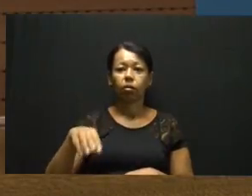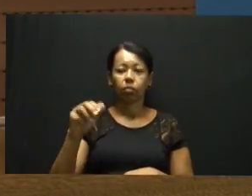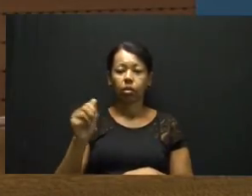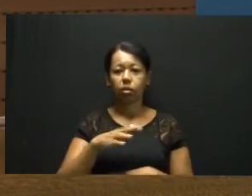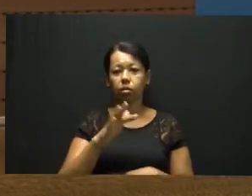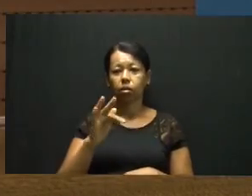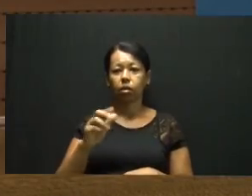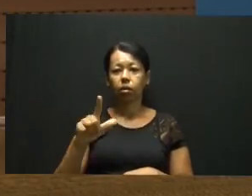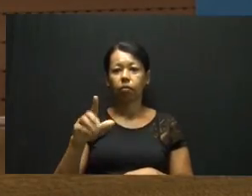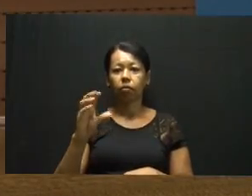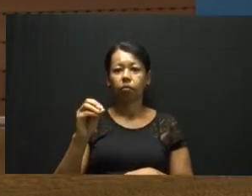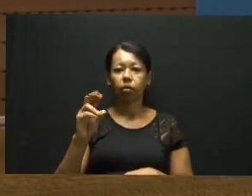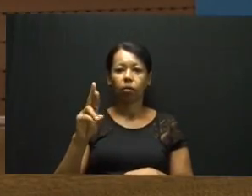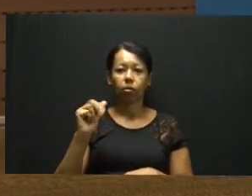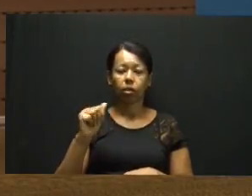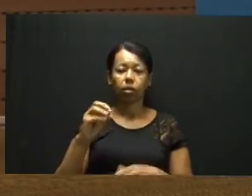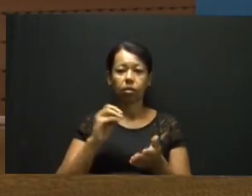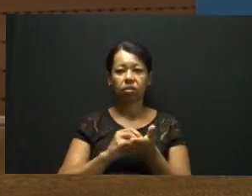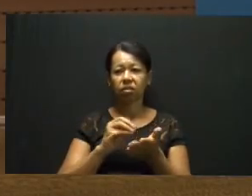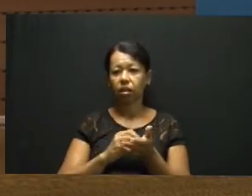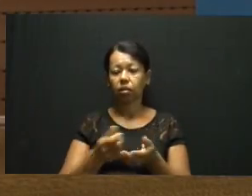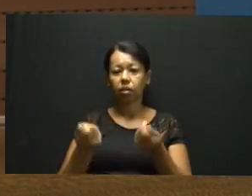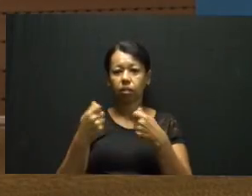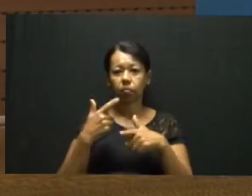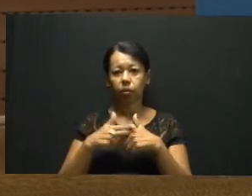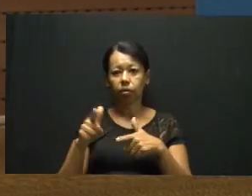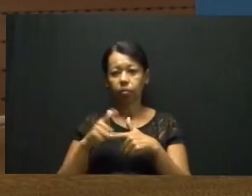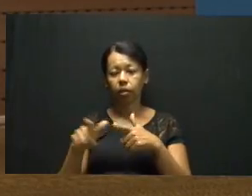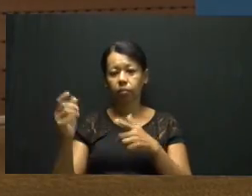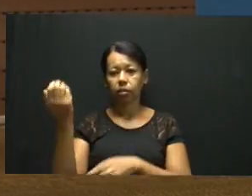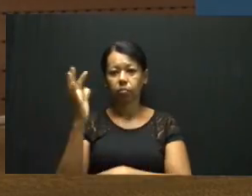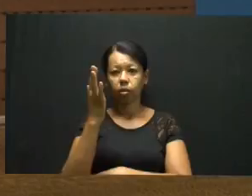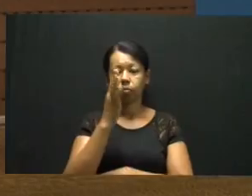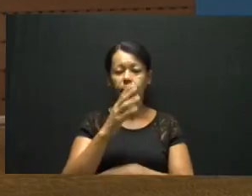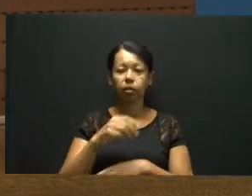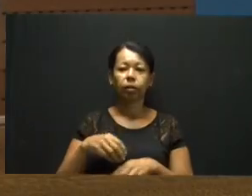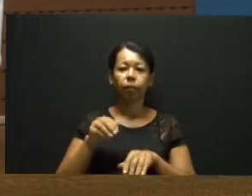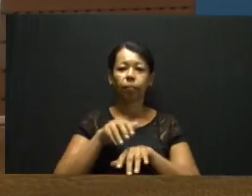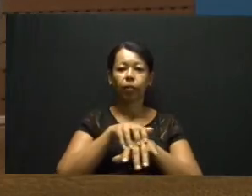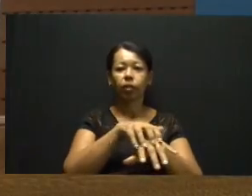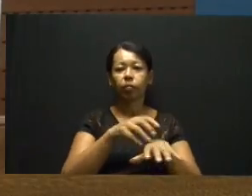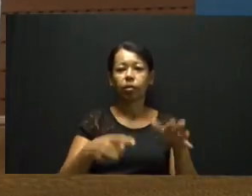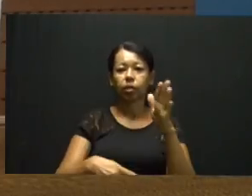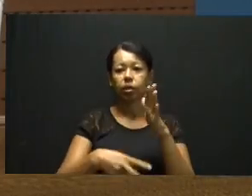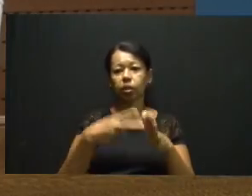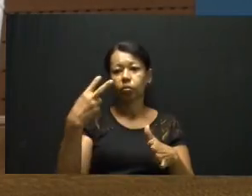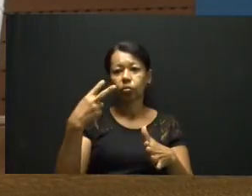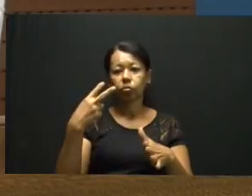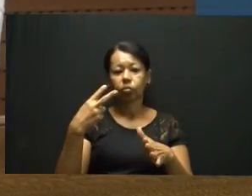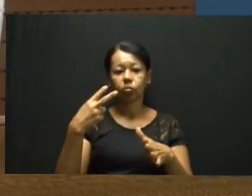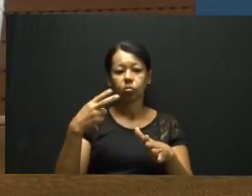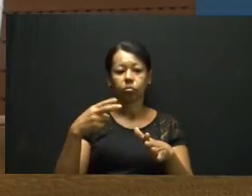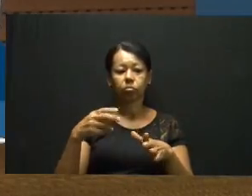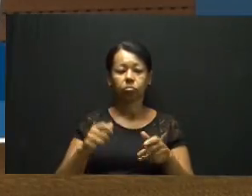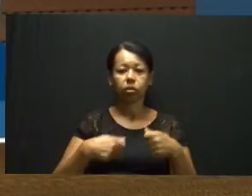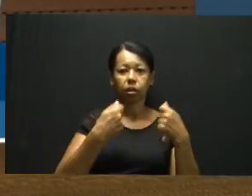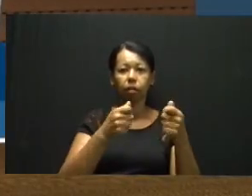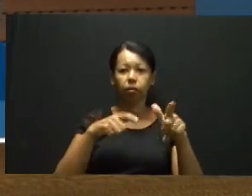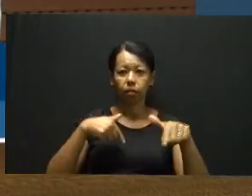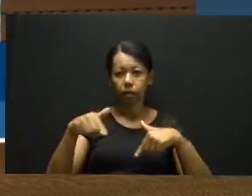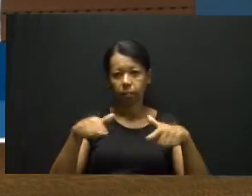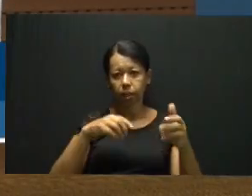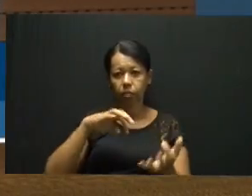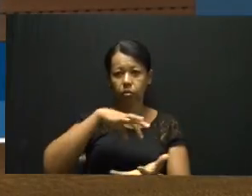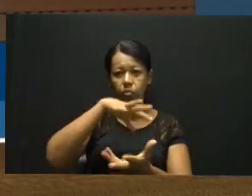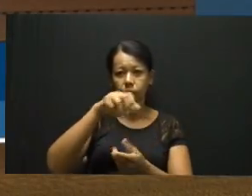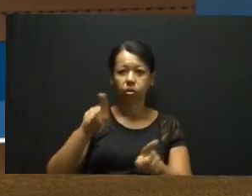sem prejuízos ao meio ambiente. O turismo, no mundo, é o segundo empregador no mundo